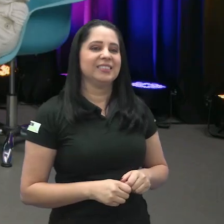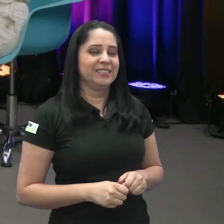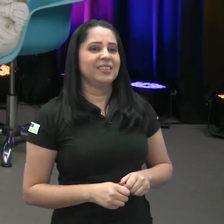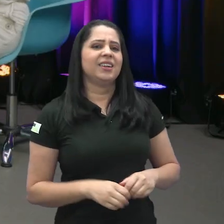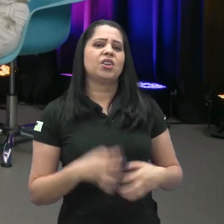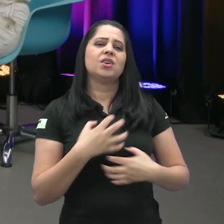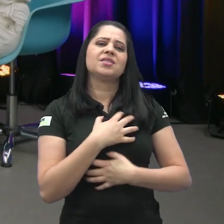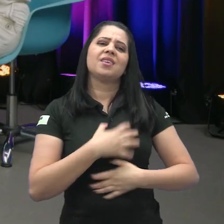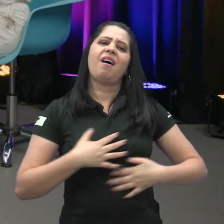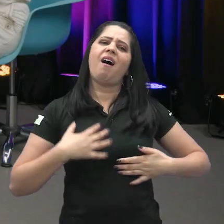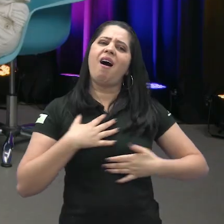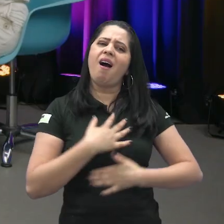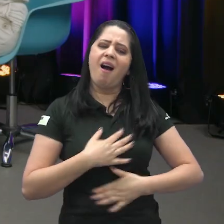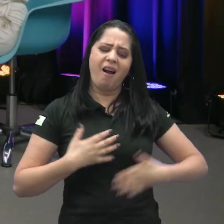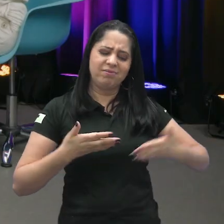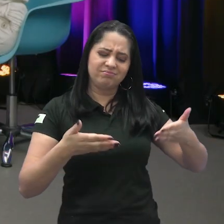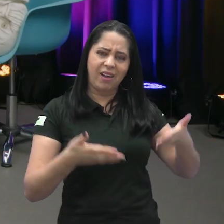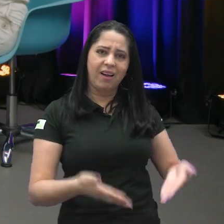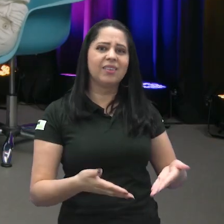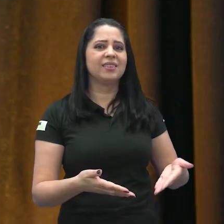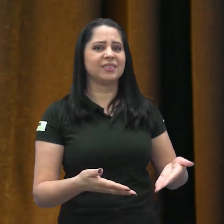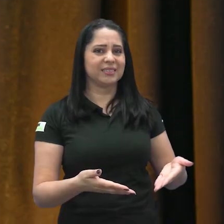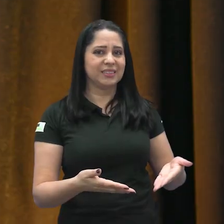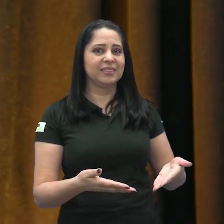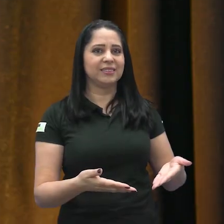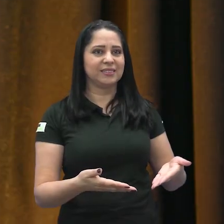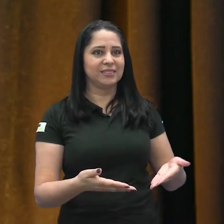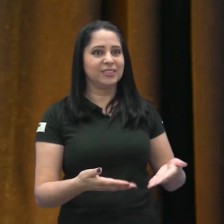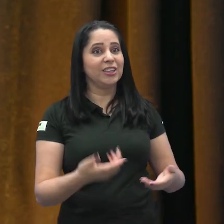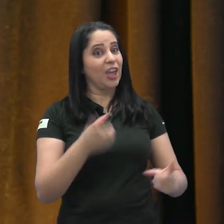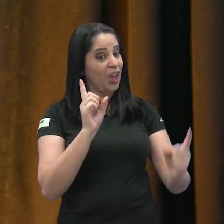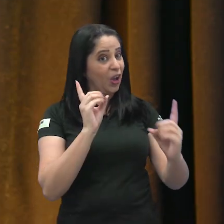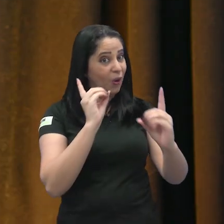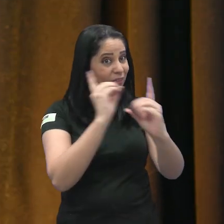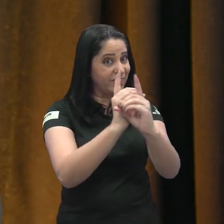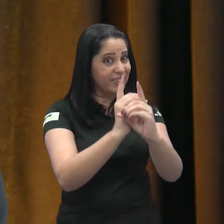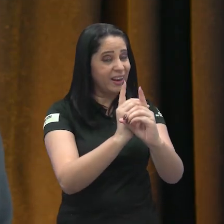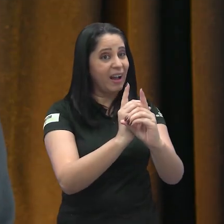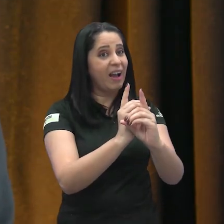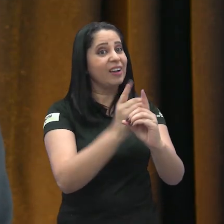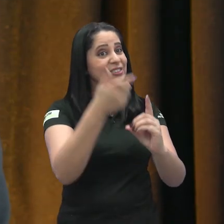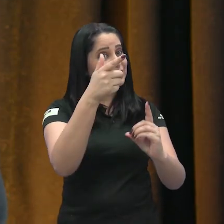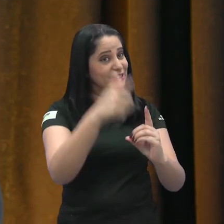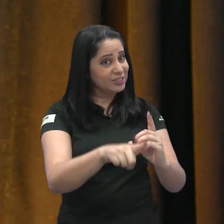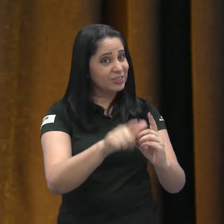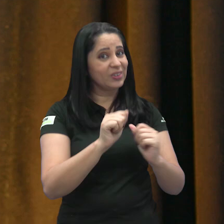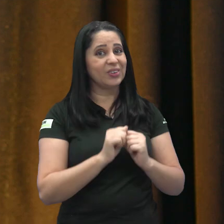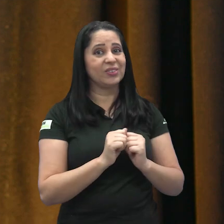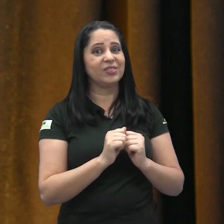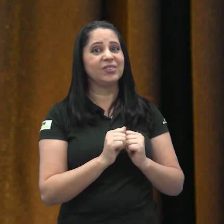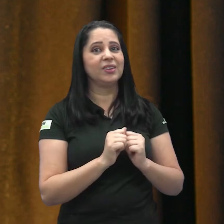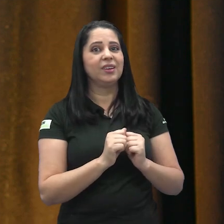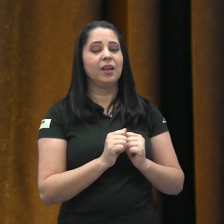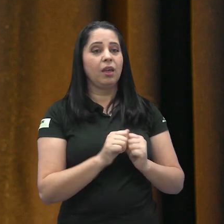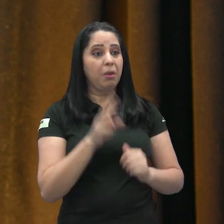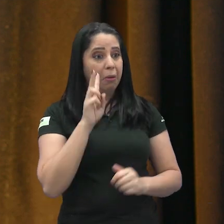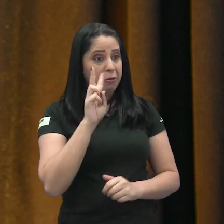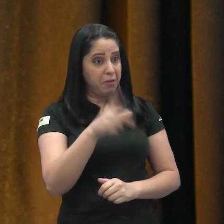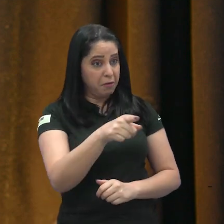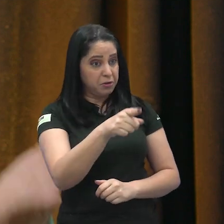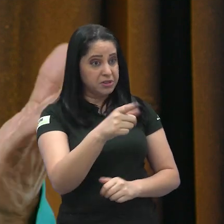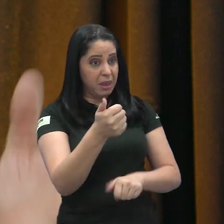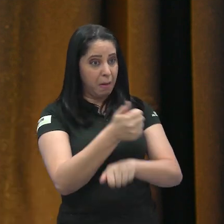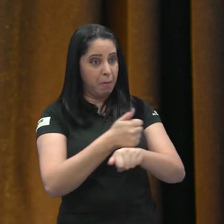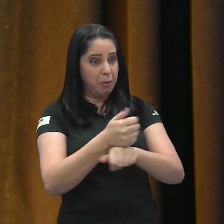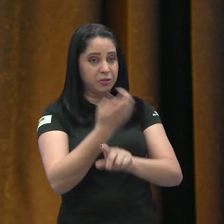hoje. É uma honra estar aqui com você, Priscila. Te reencontrar depois de um certo tempo e ver o